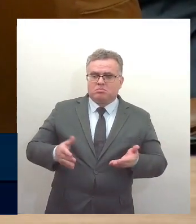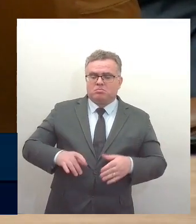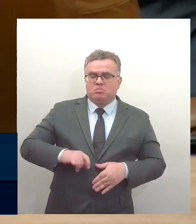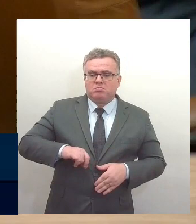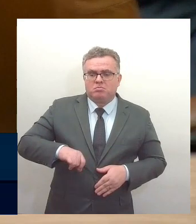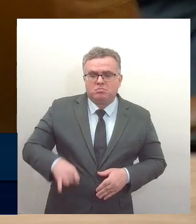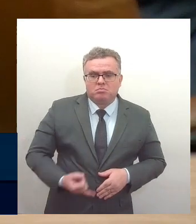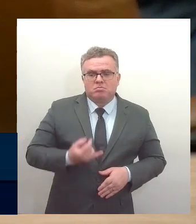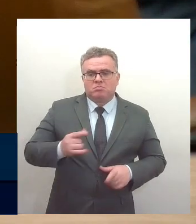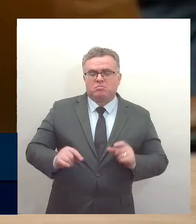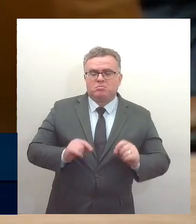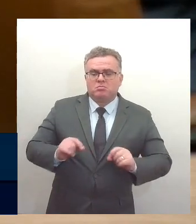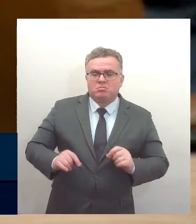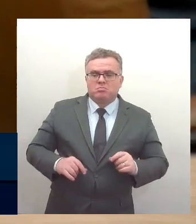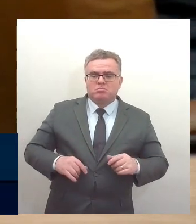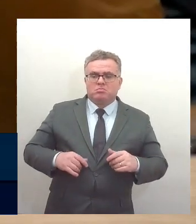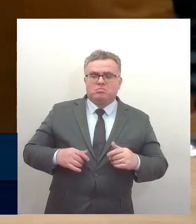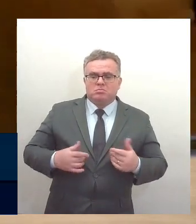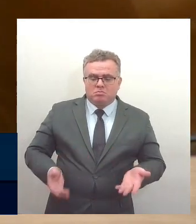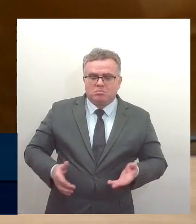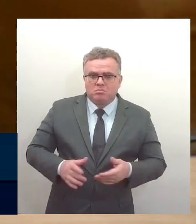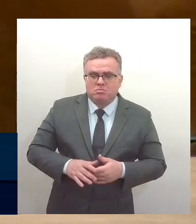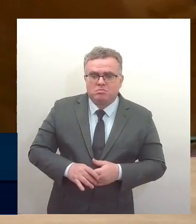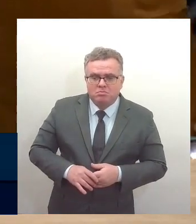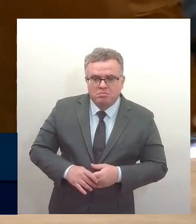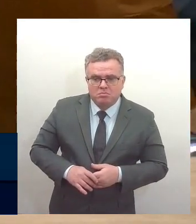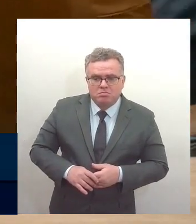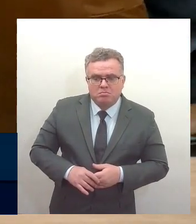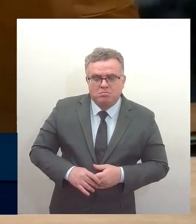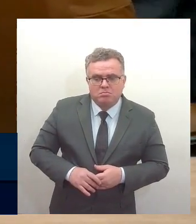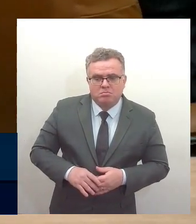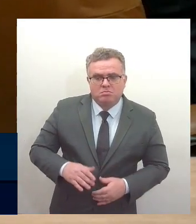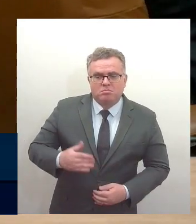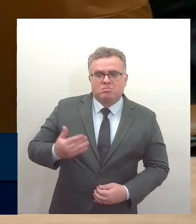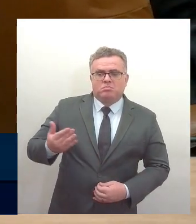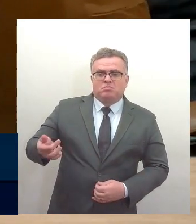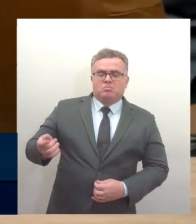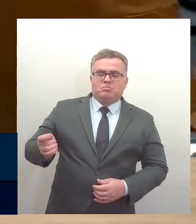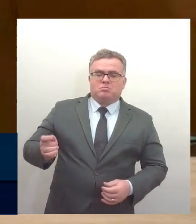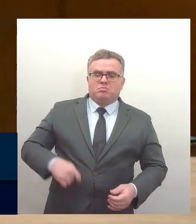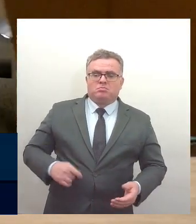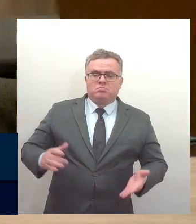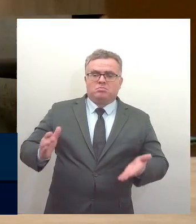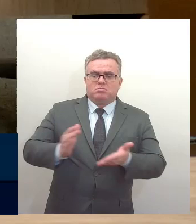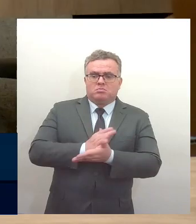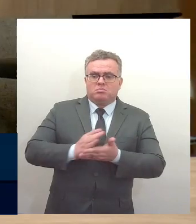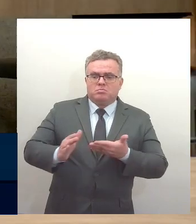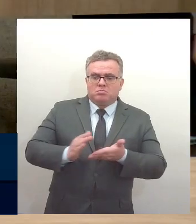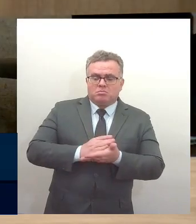o senhor e alguns colegas deputados aqui para conhecerem